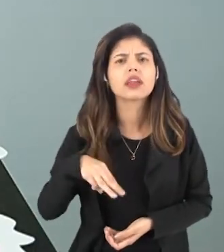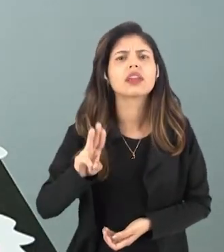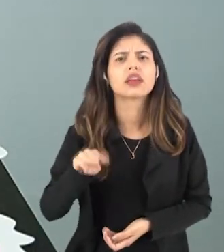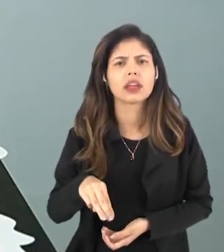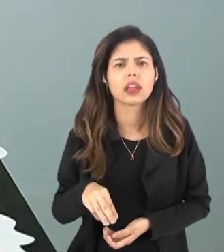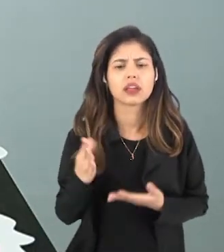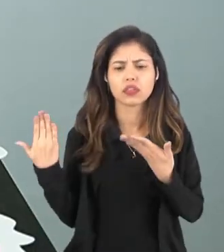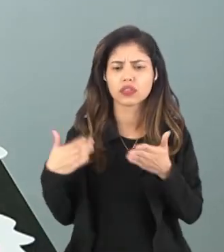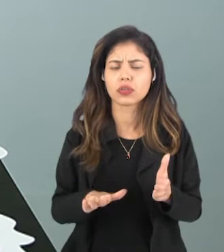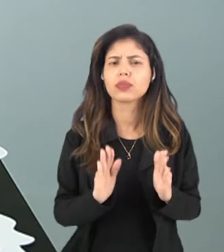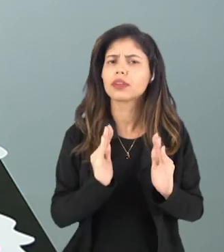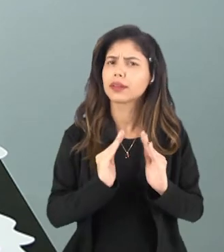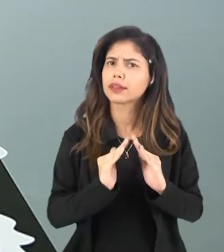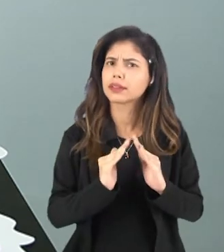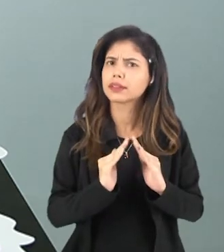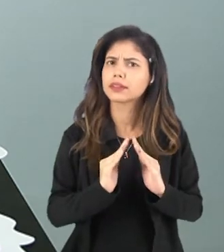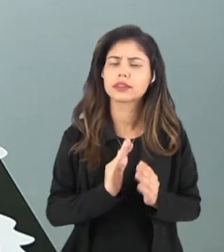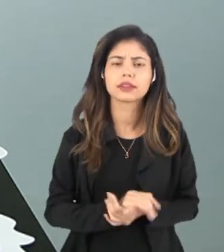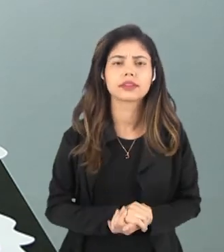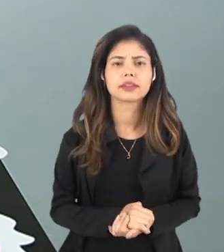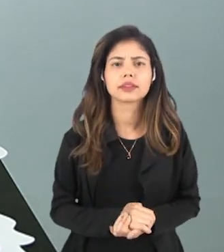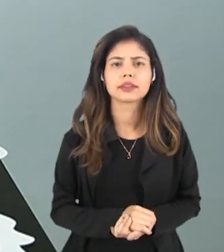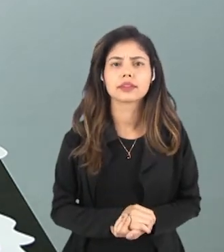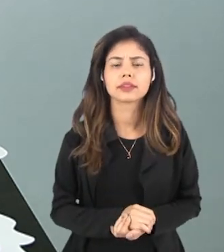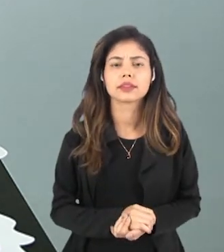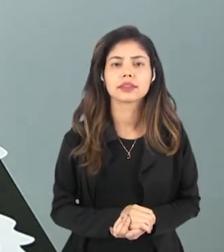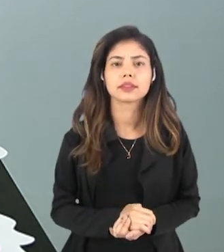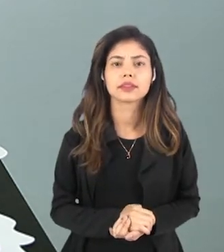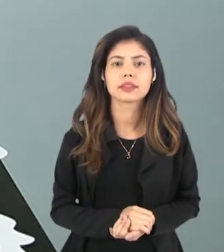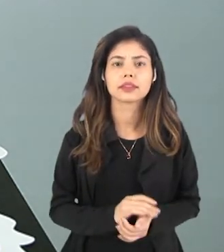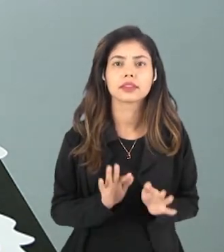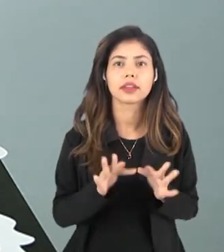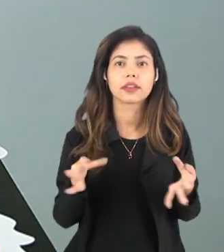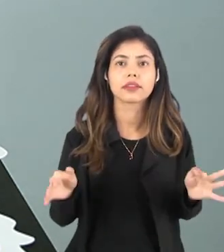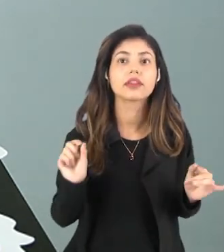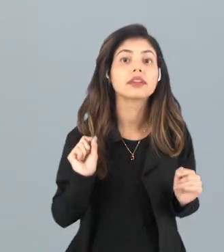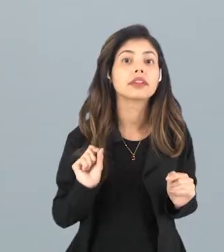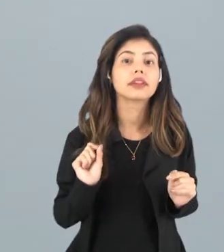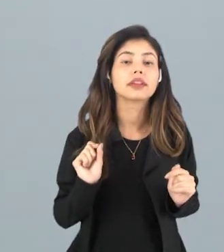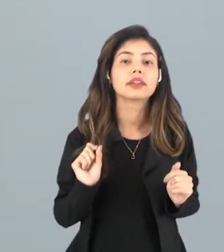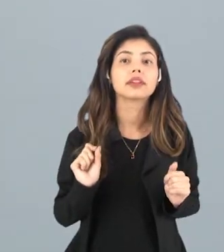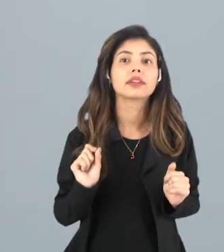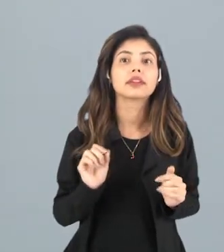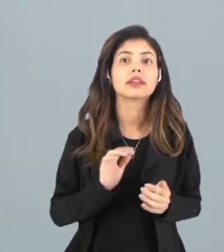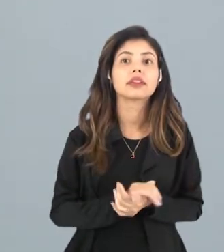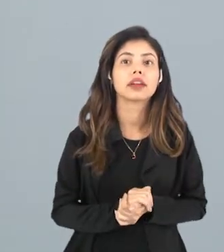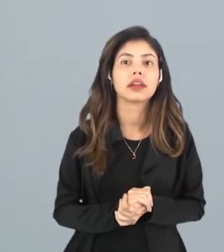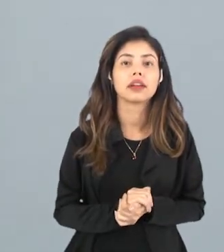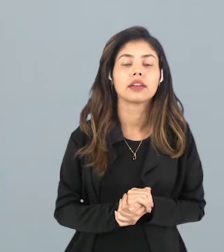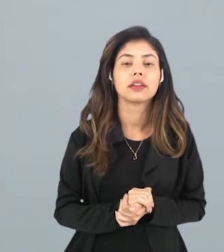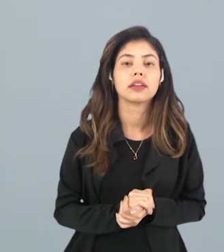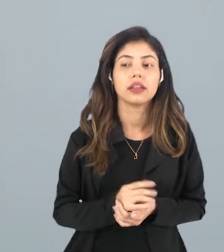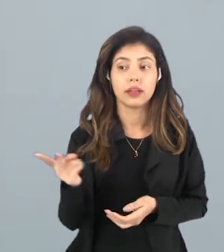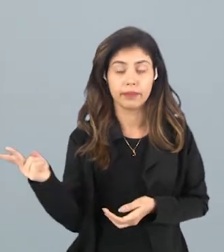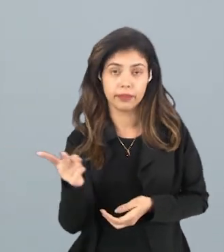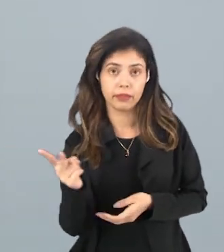chegou na casa hum a frase é eles